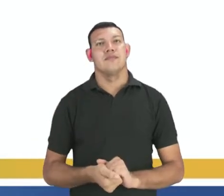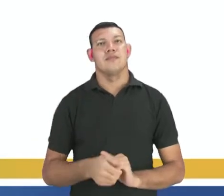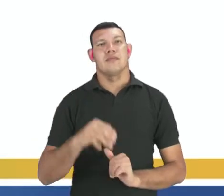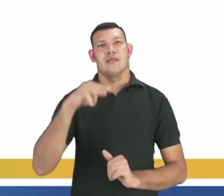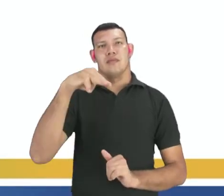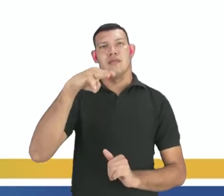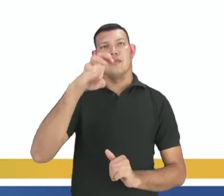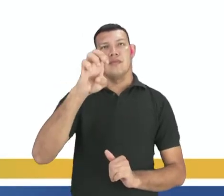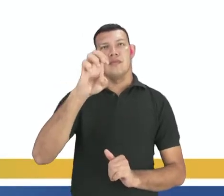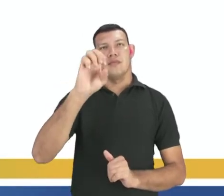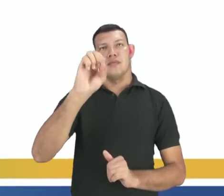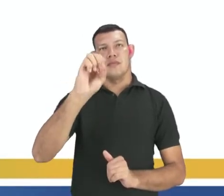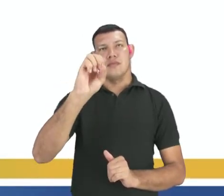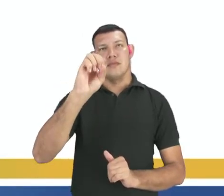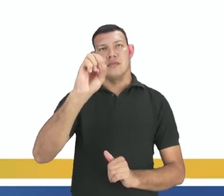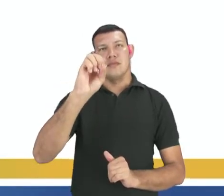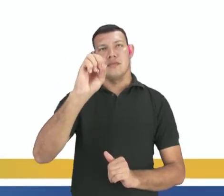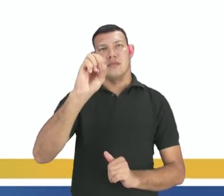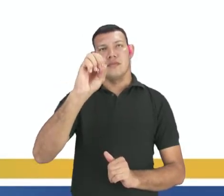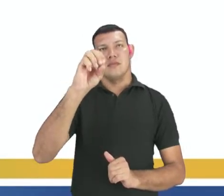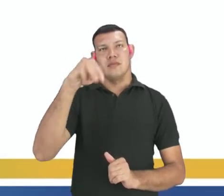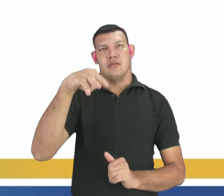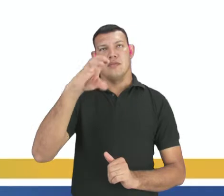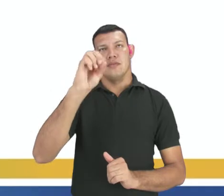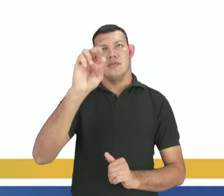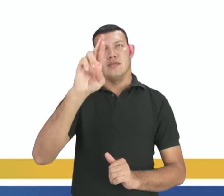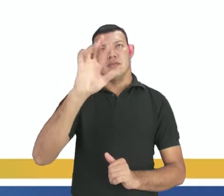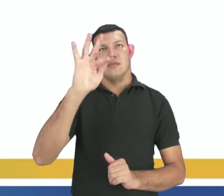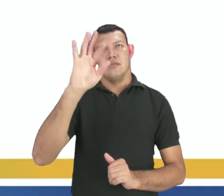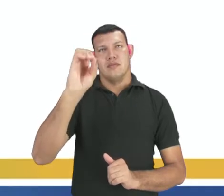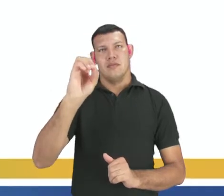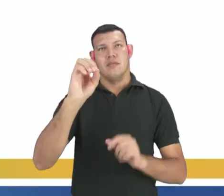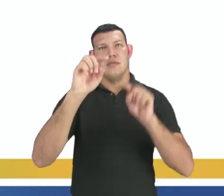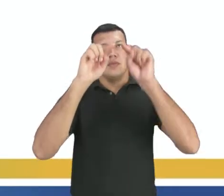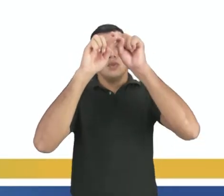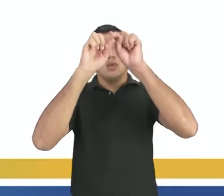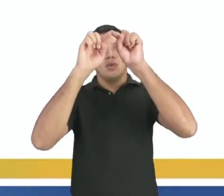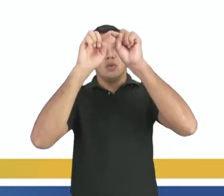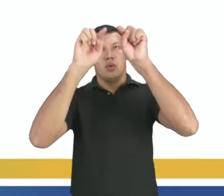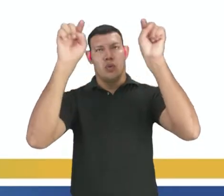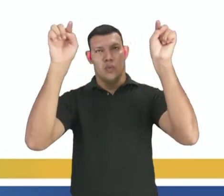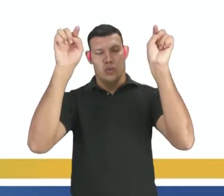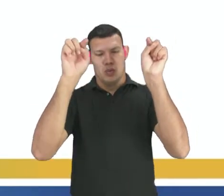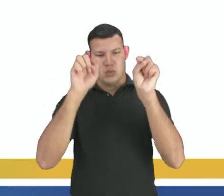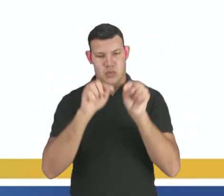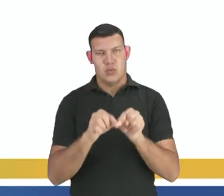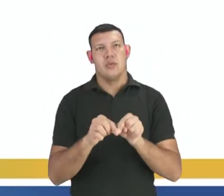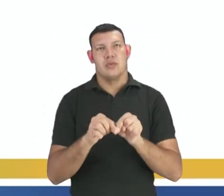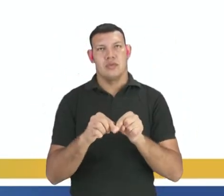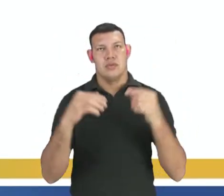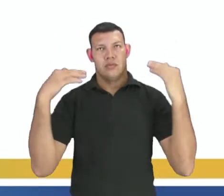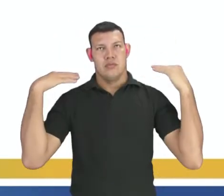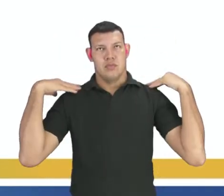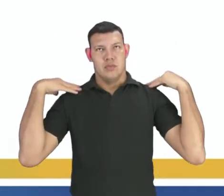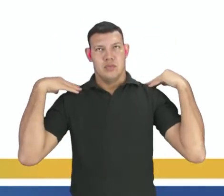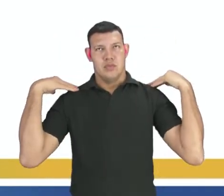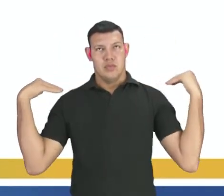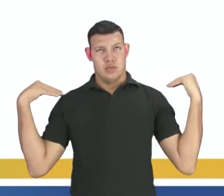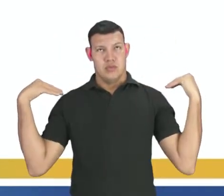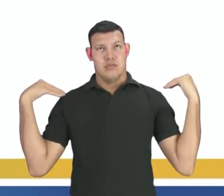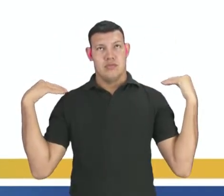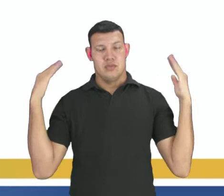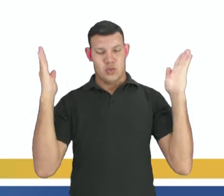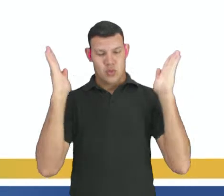corpo fica mais para o triangular. As pessoas desse grupo costumam ter ombros mais largos e a